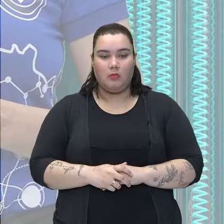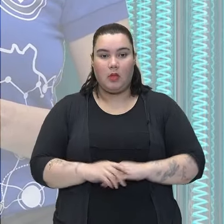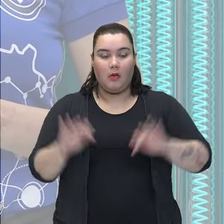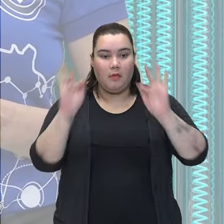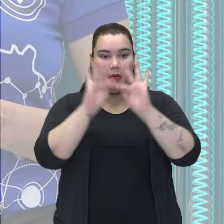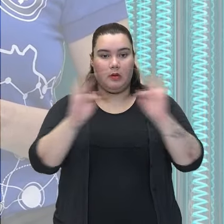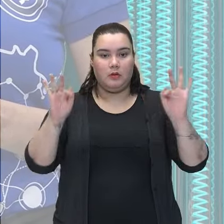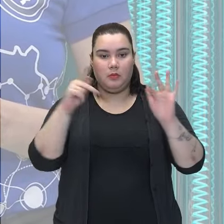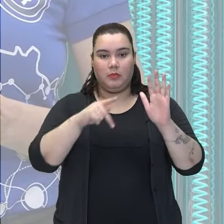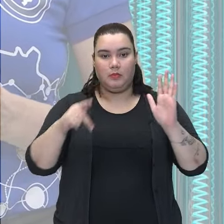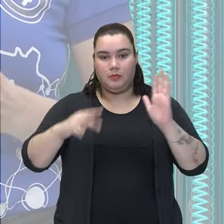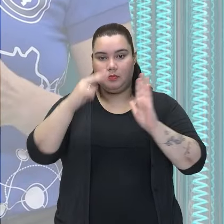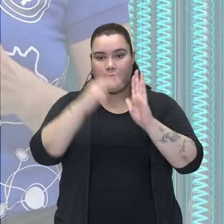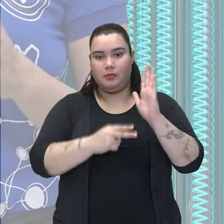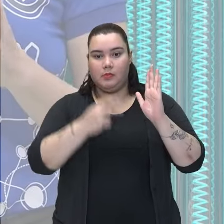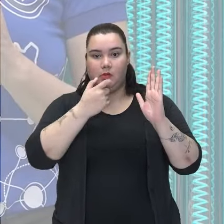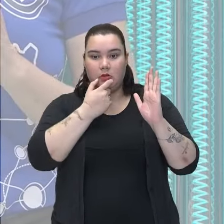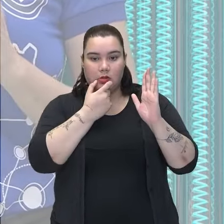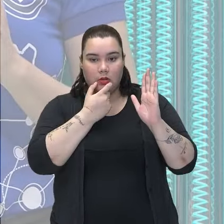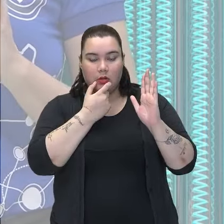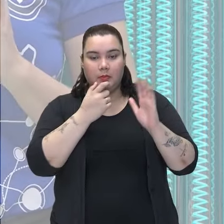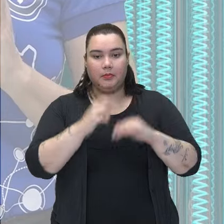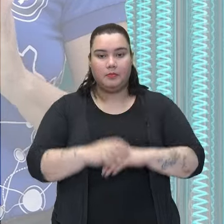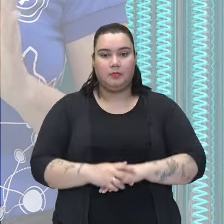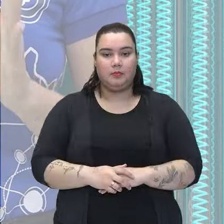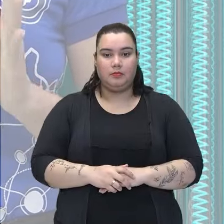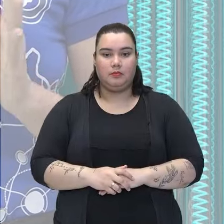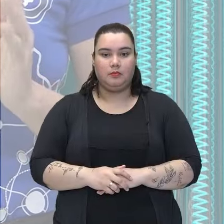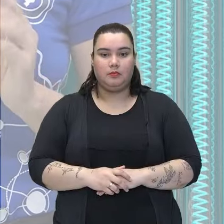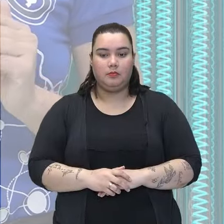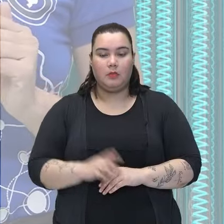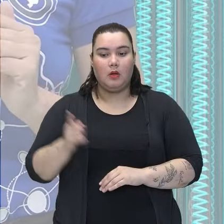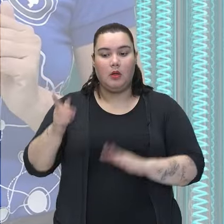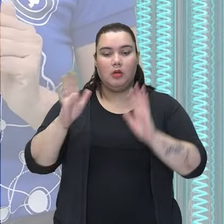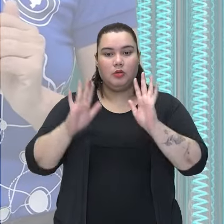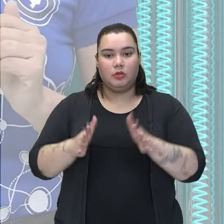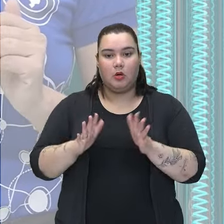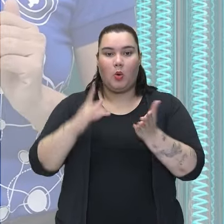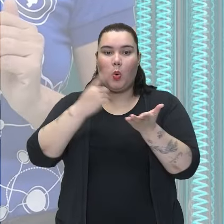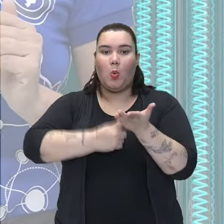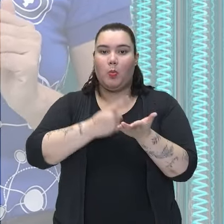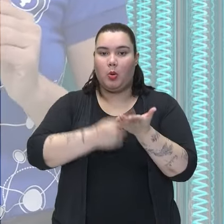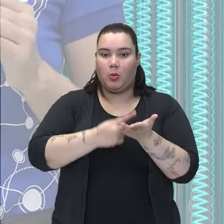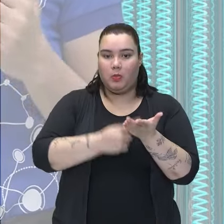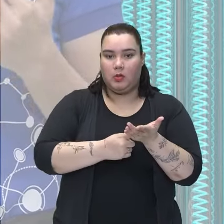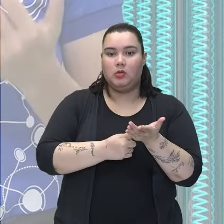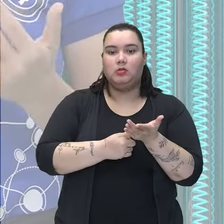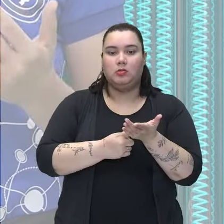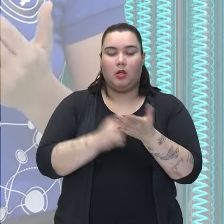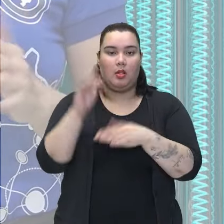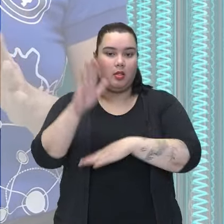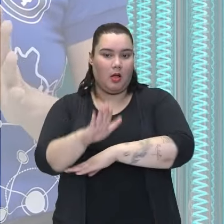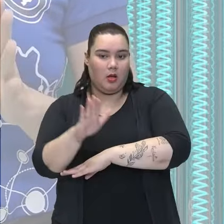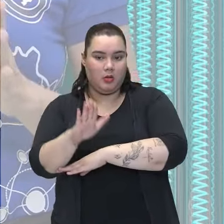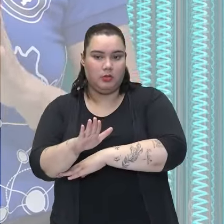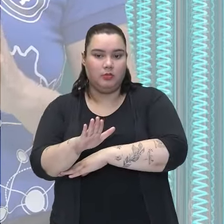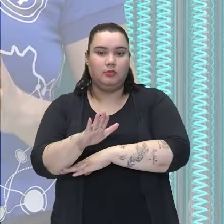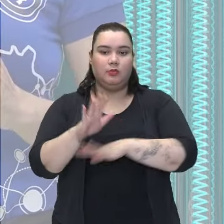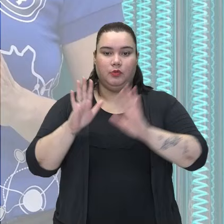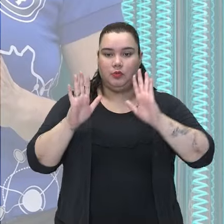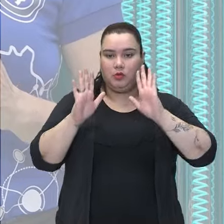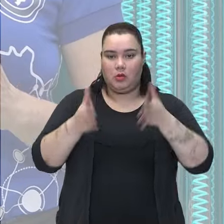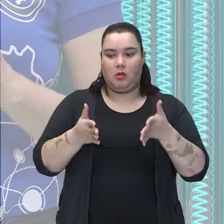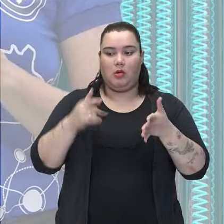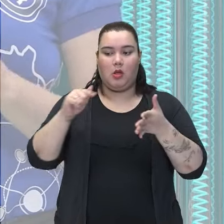to meet my friends. Então, ela já tinha algo certo para fazer em que horário? À tarde. Então, ela já tinha